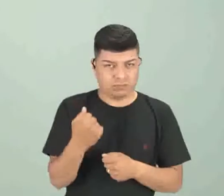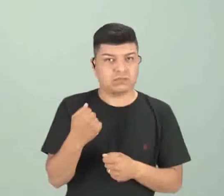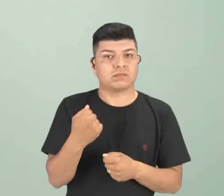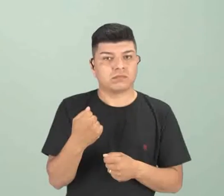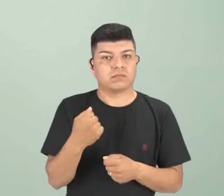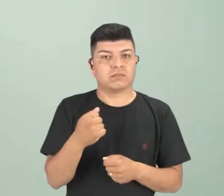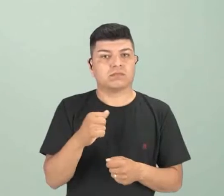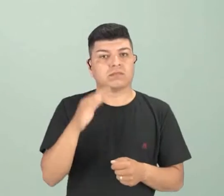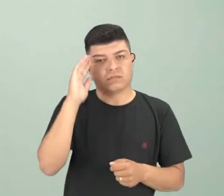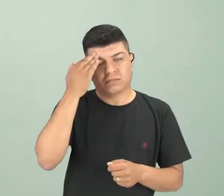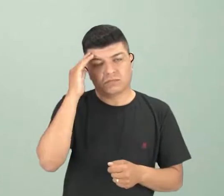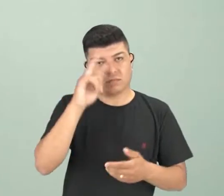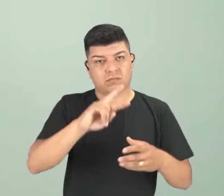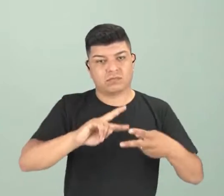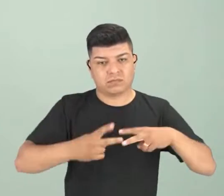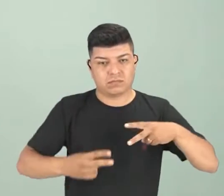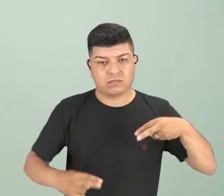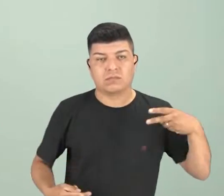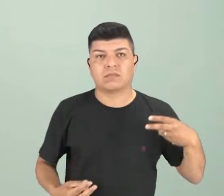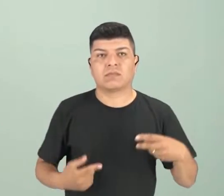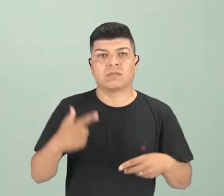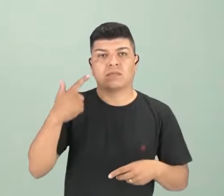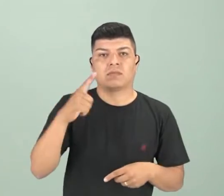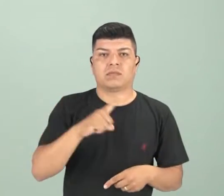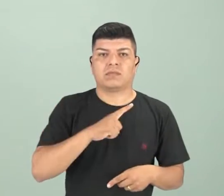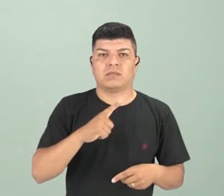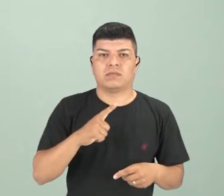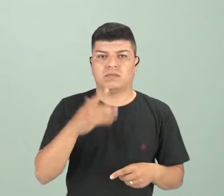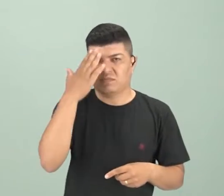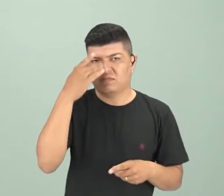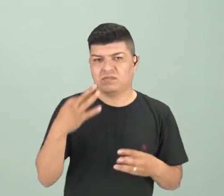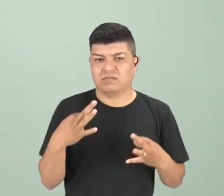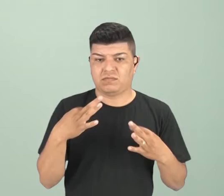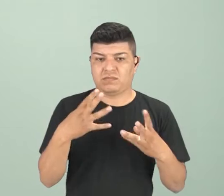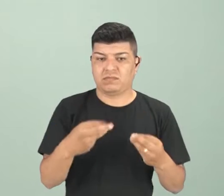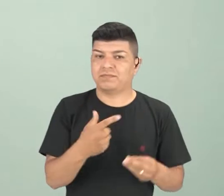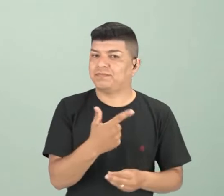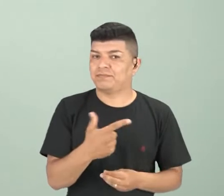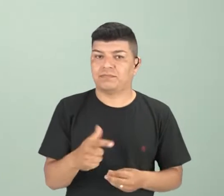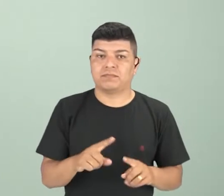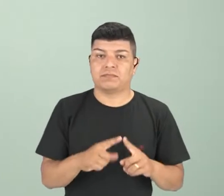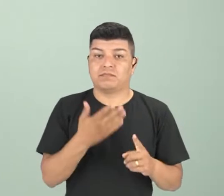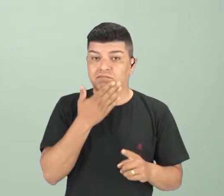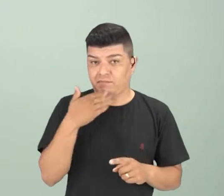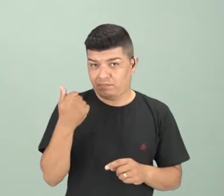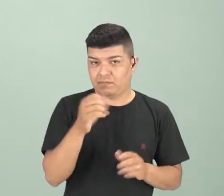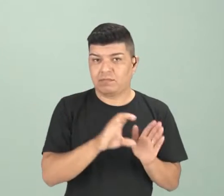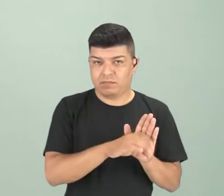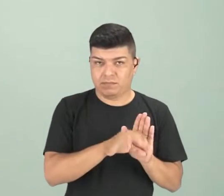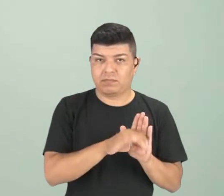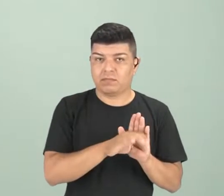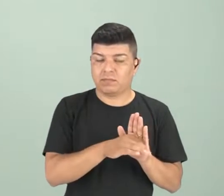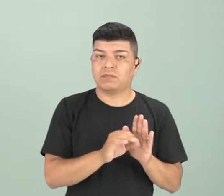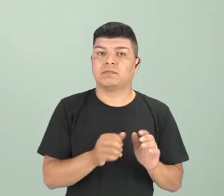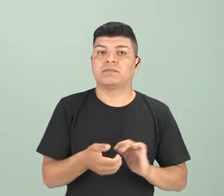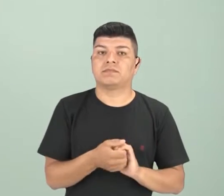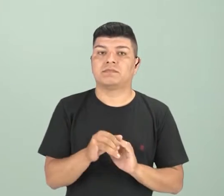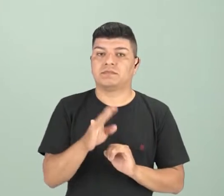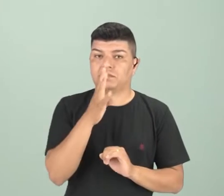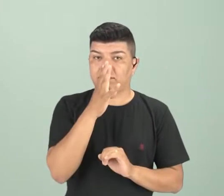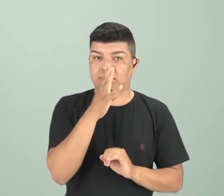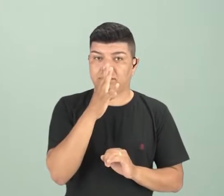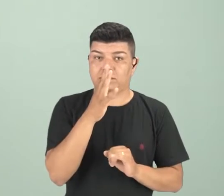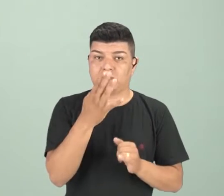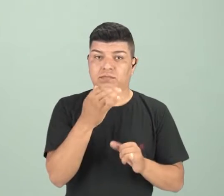Para poder entender genética. Tem como saber tudo? Não tem, mas tem como você aprimorar o seu conteúdo. Então, se você está